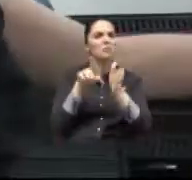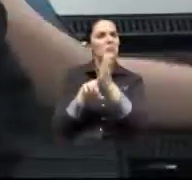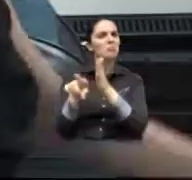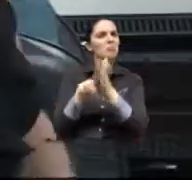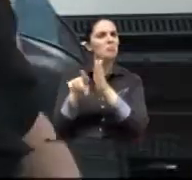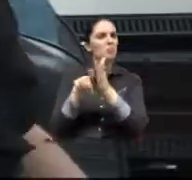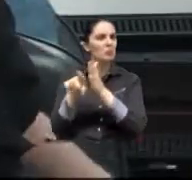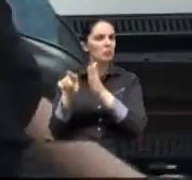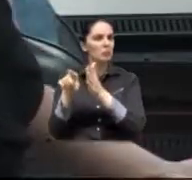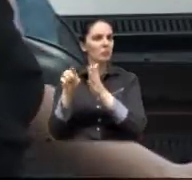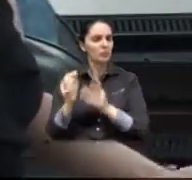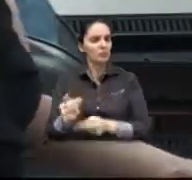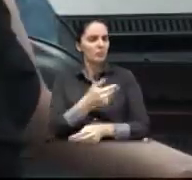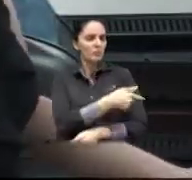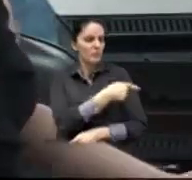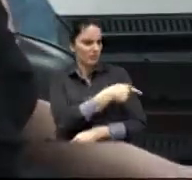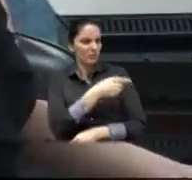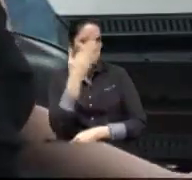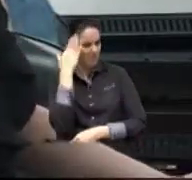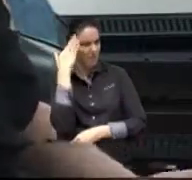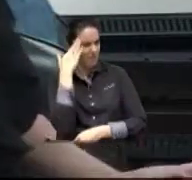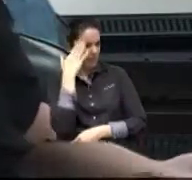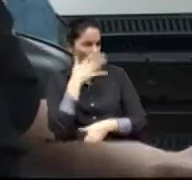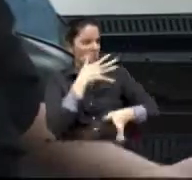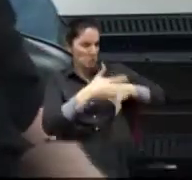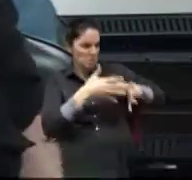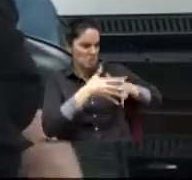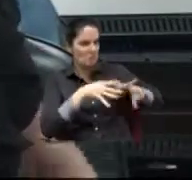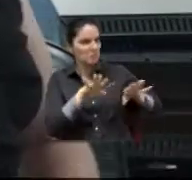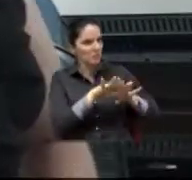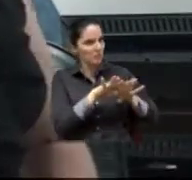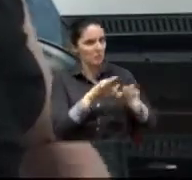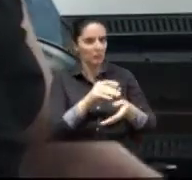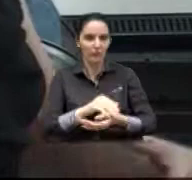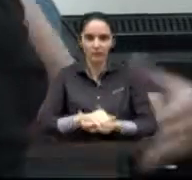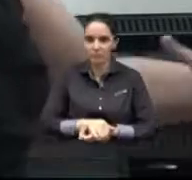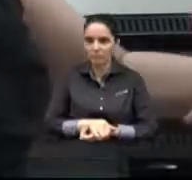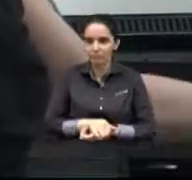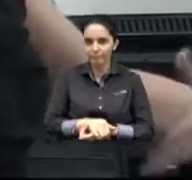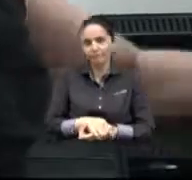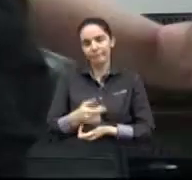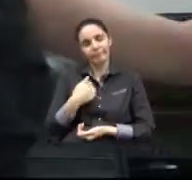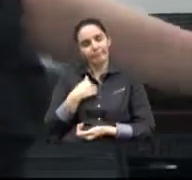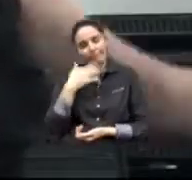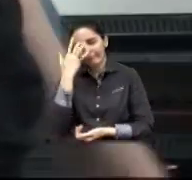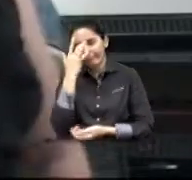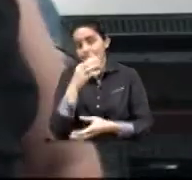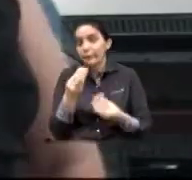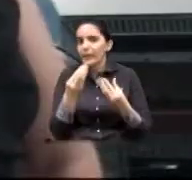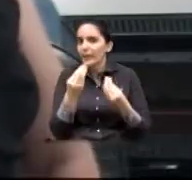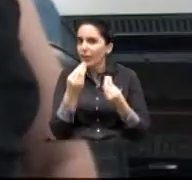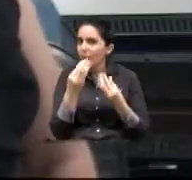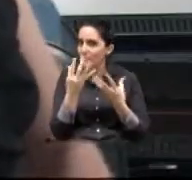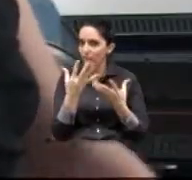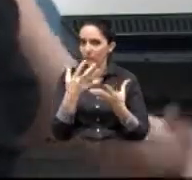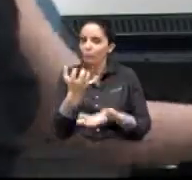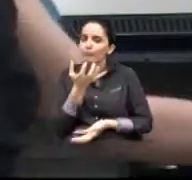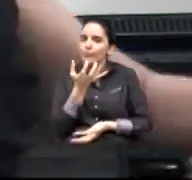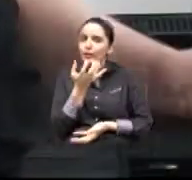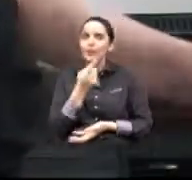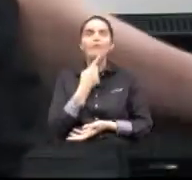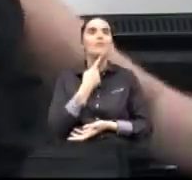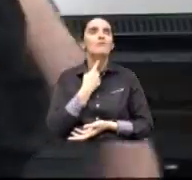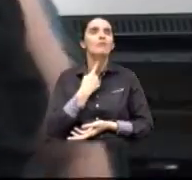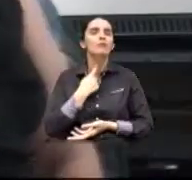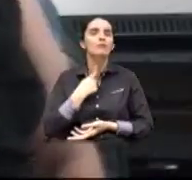meu colega estava aqui e falou, mas você sabe Libras também? Né? Falei, quisera saber muito Libras e estar a